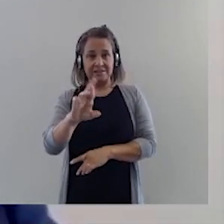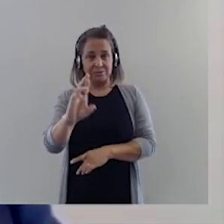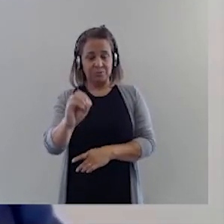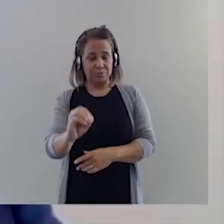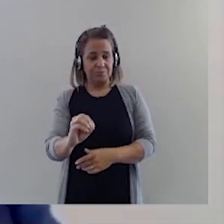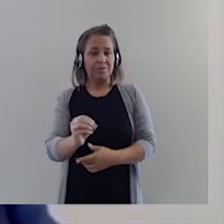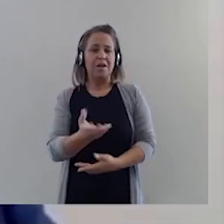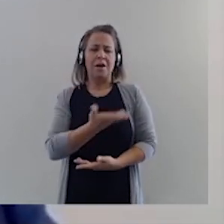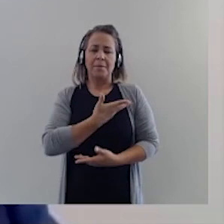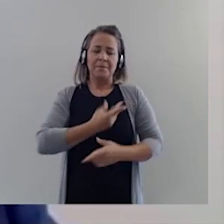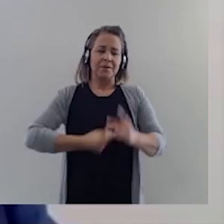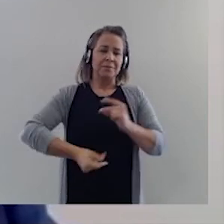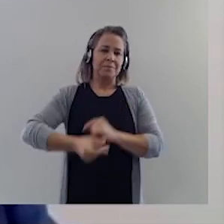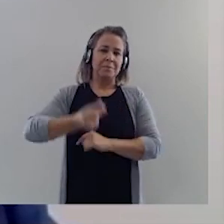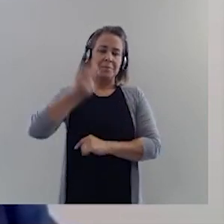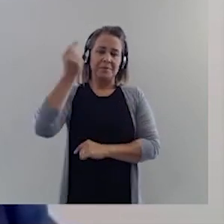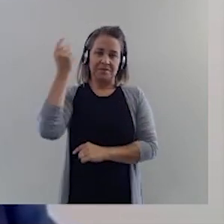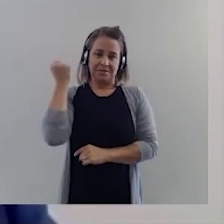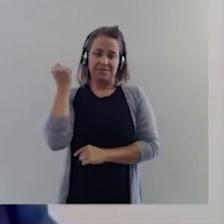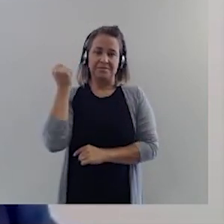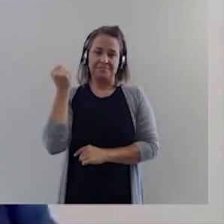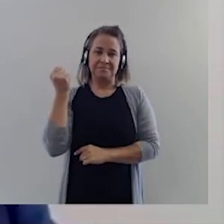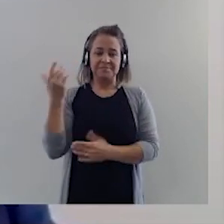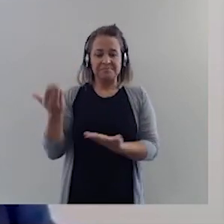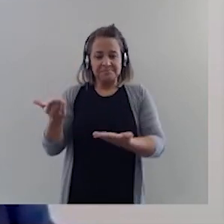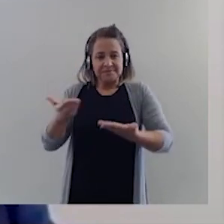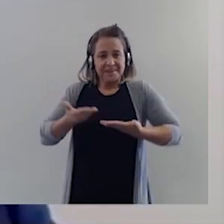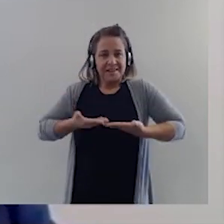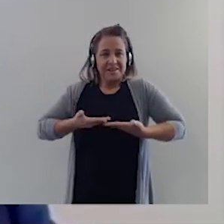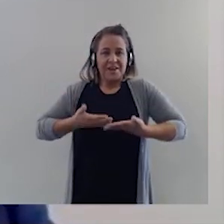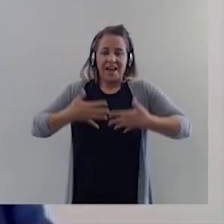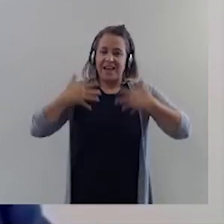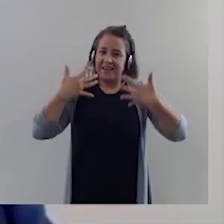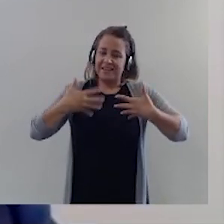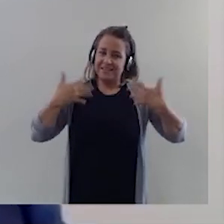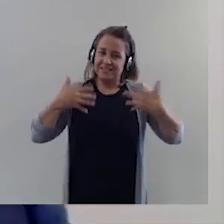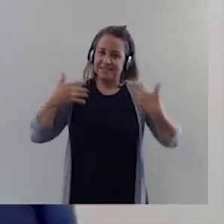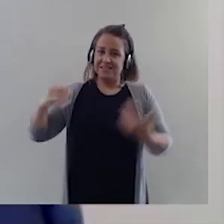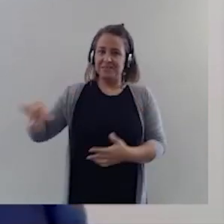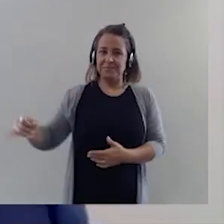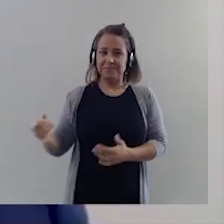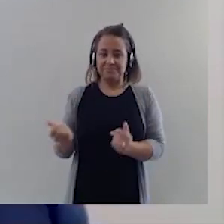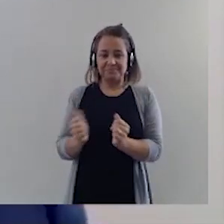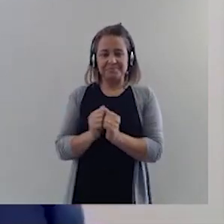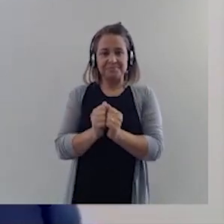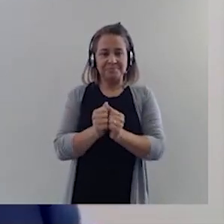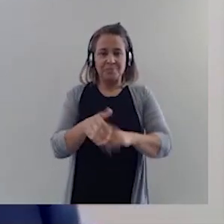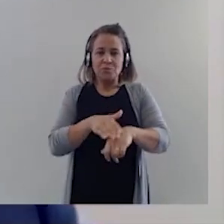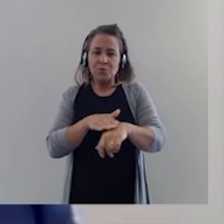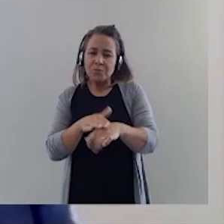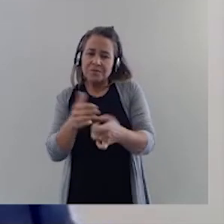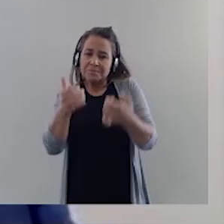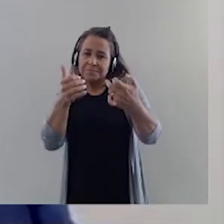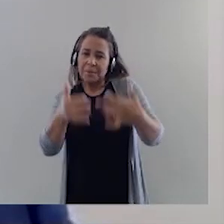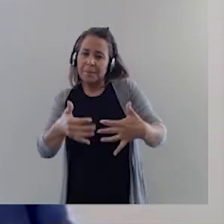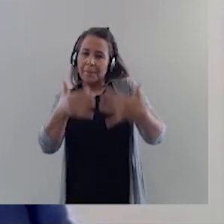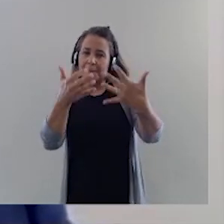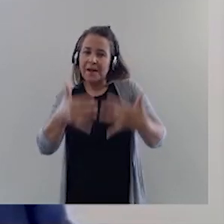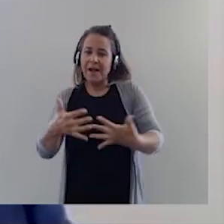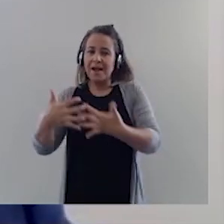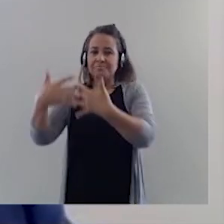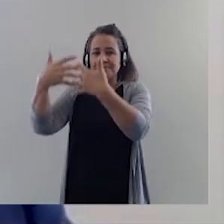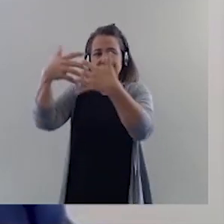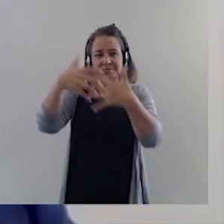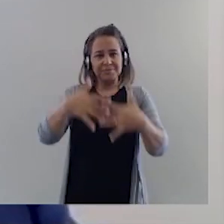amigos de muito tempo e me brindaram com essa oportunidade de conversar um pouco, de trocar